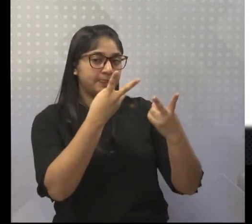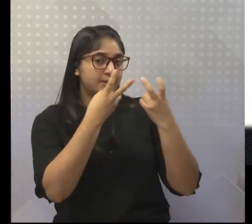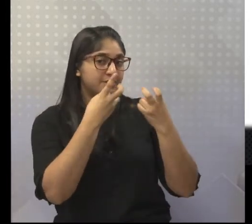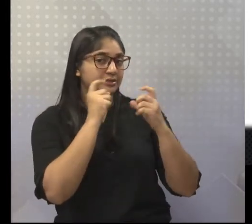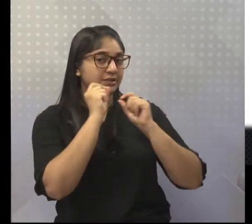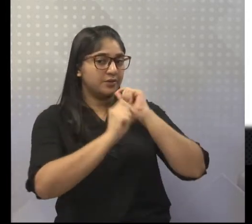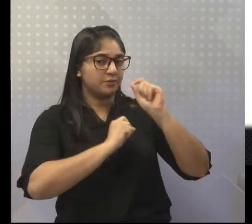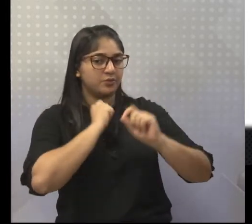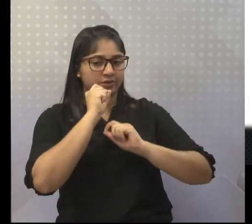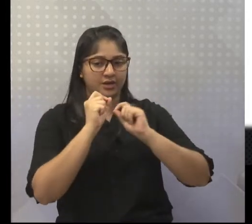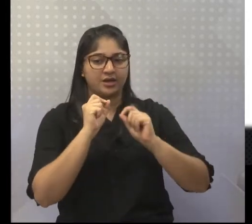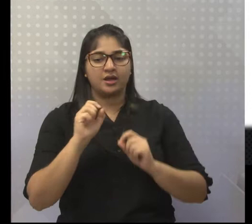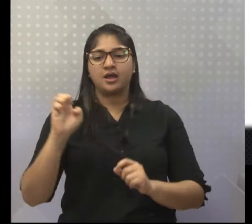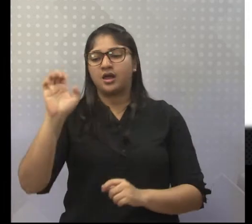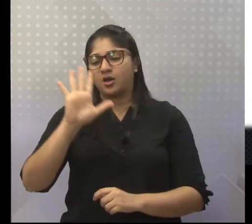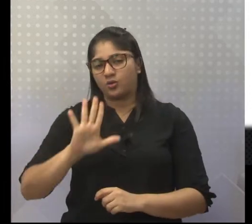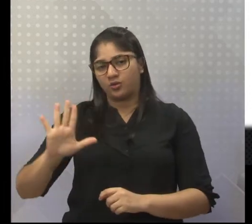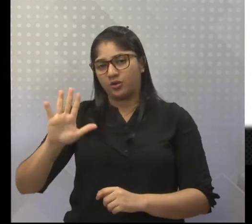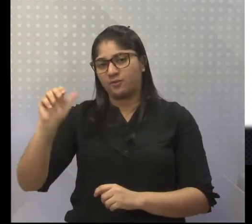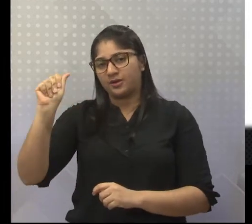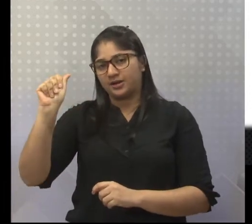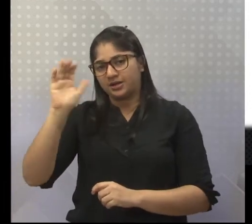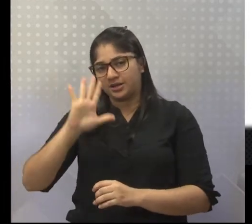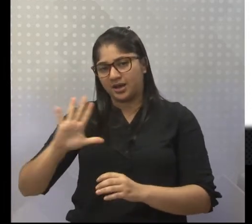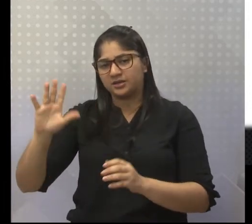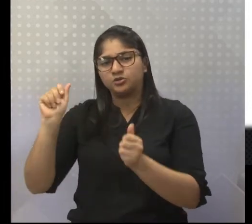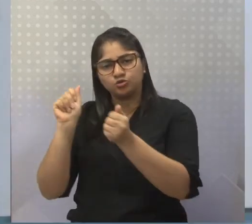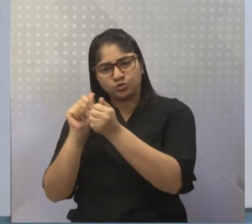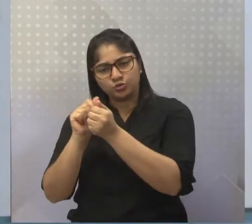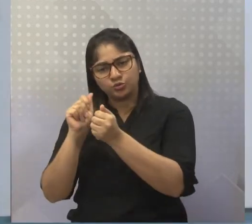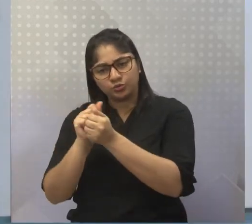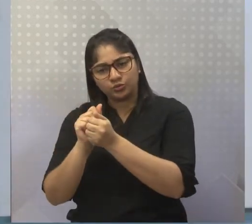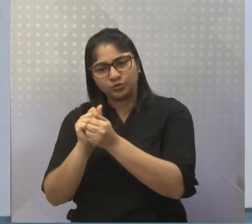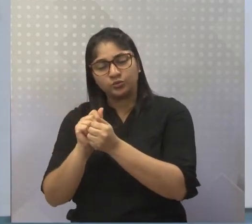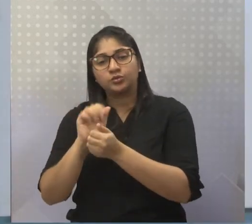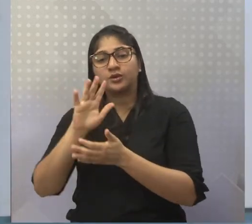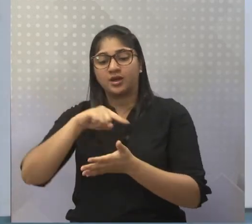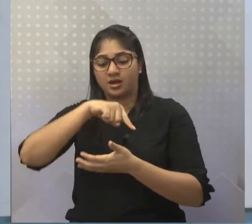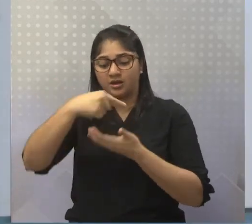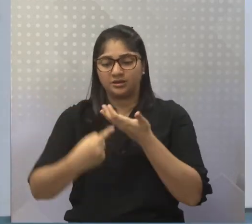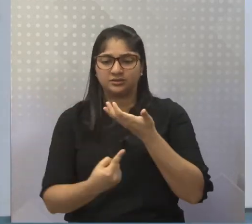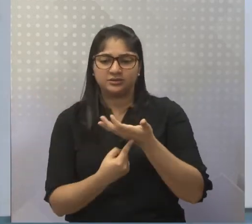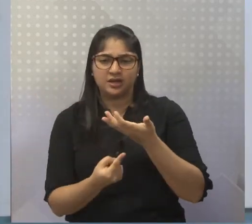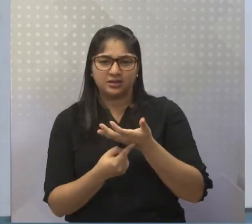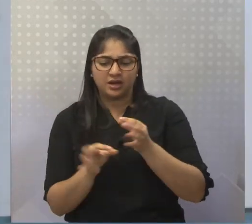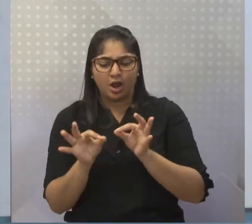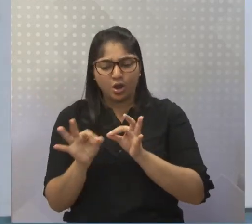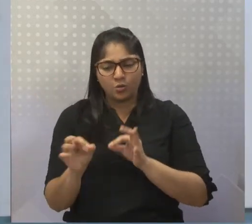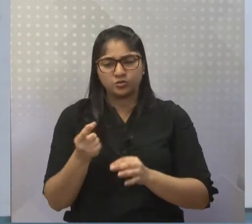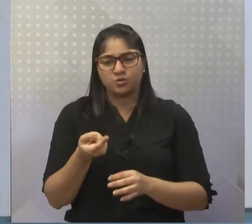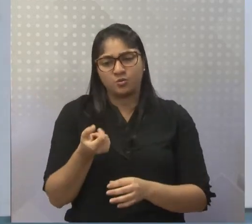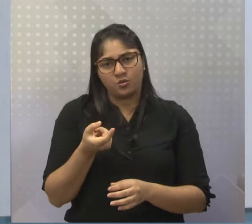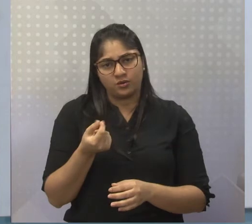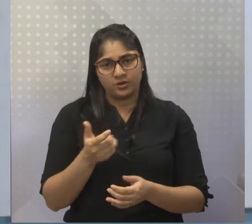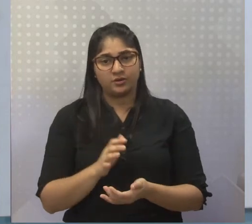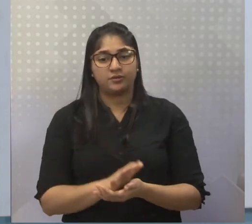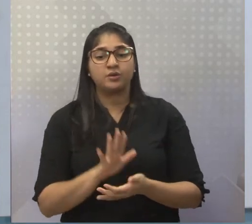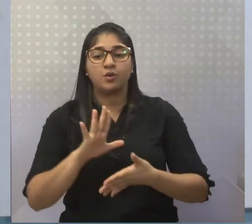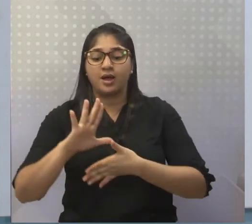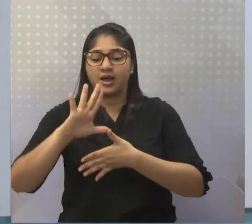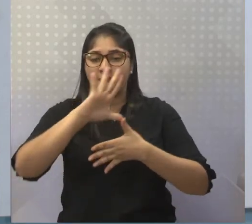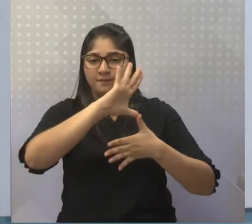perceber que a europa com a ásia ainda tá junto ataca se afastou mais só por curiosidade américa do sul ea áfrica